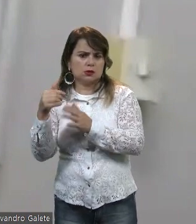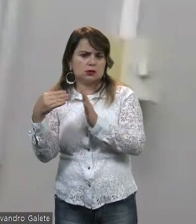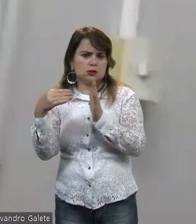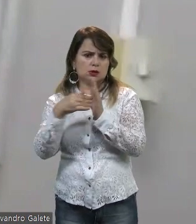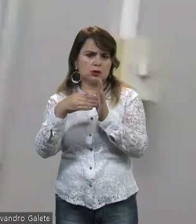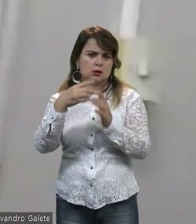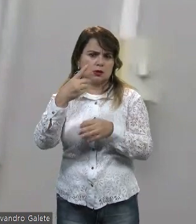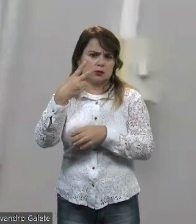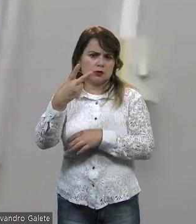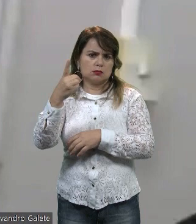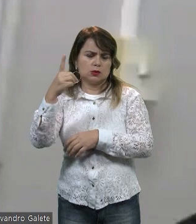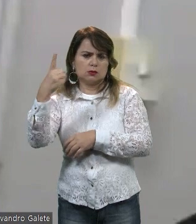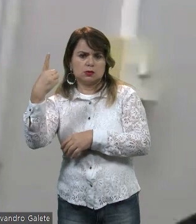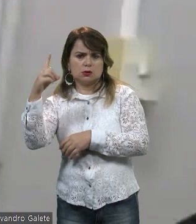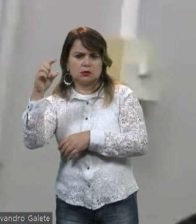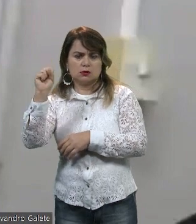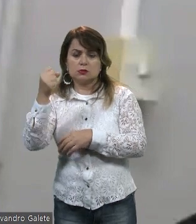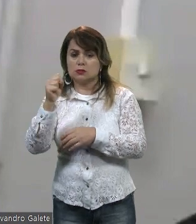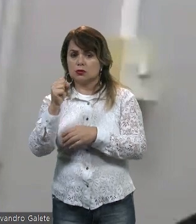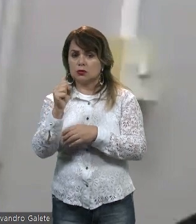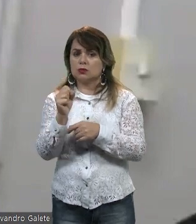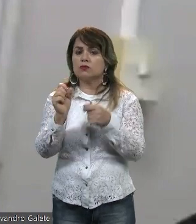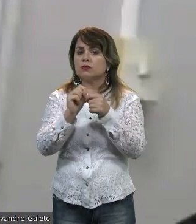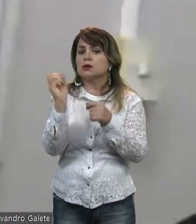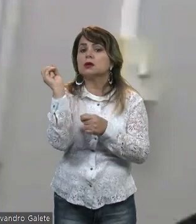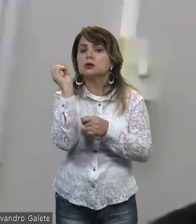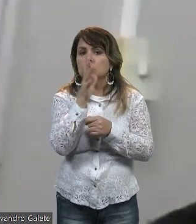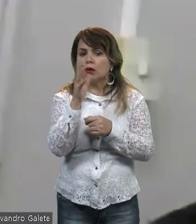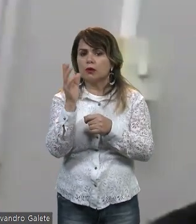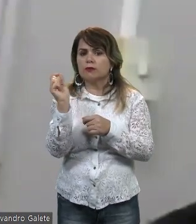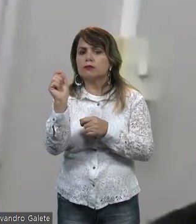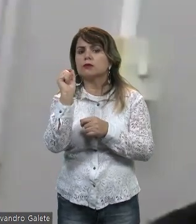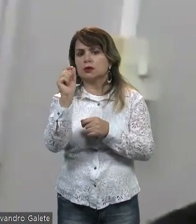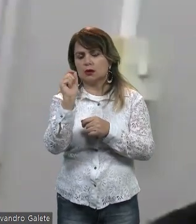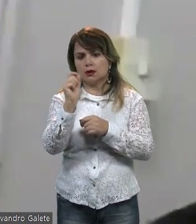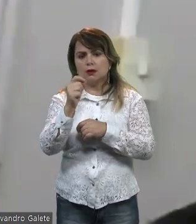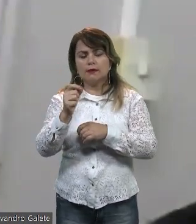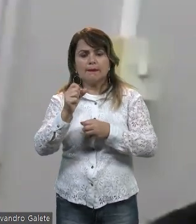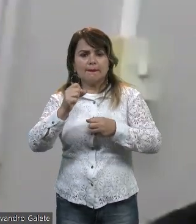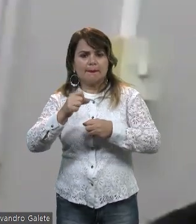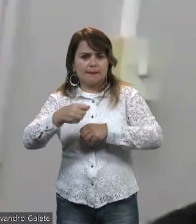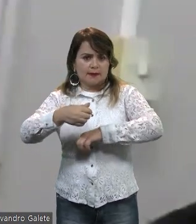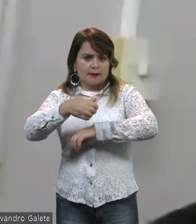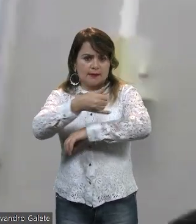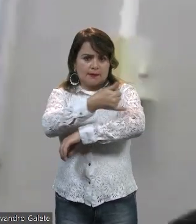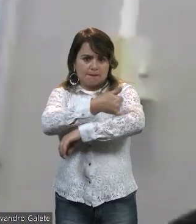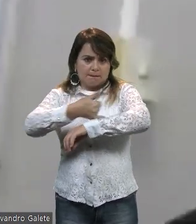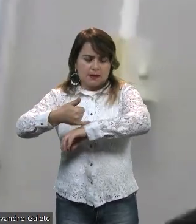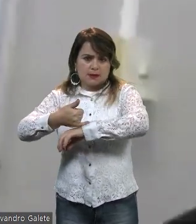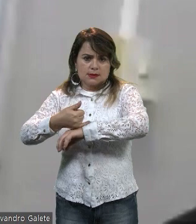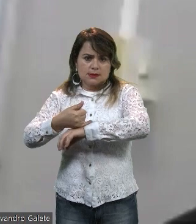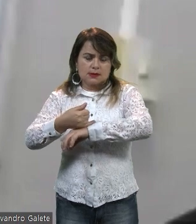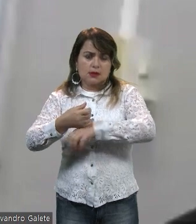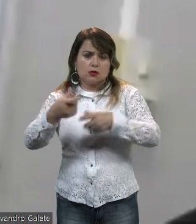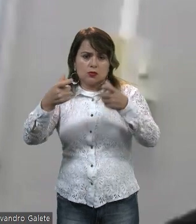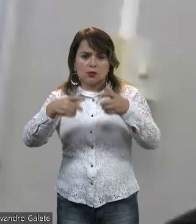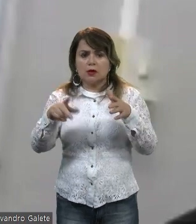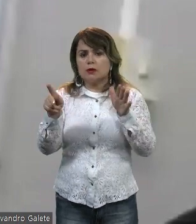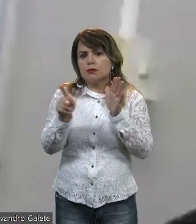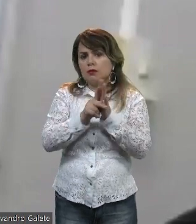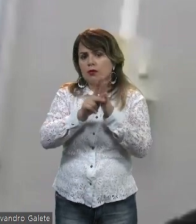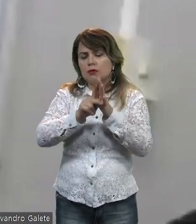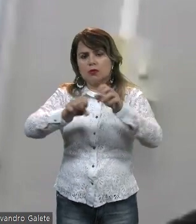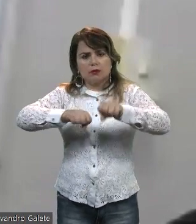ciclismo. Vai favorecer também vários produtores rurais ali da região de Avencas e estamos lutando à